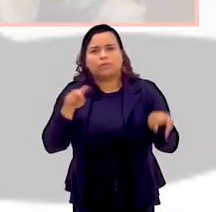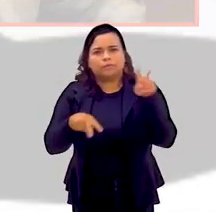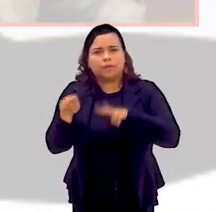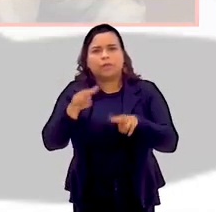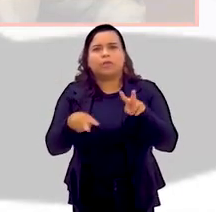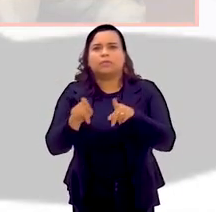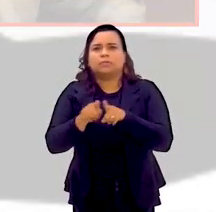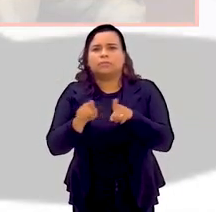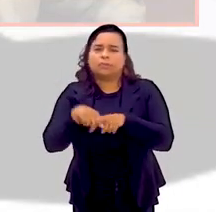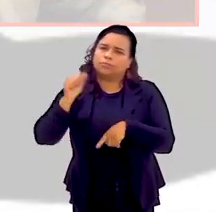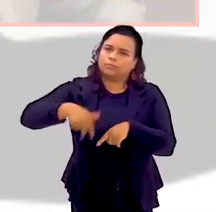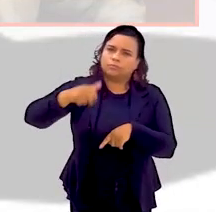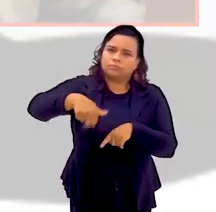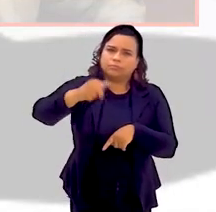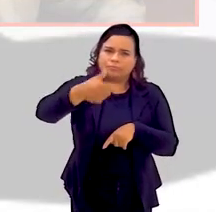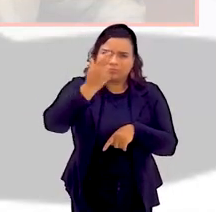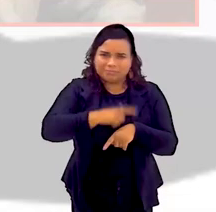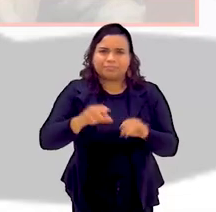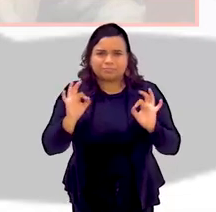deslocar e caminhar a pé,